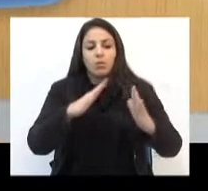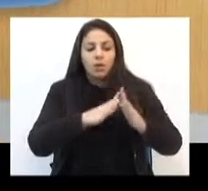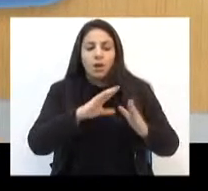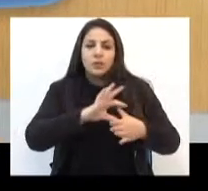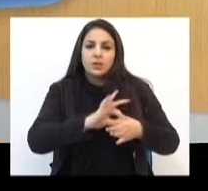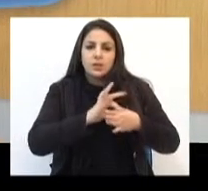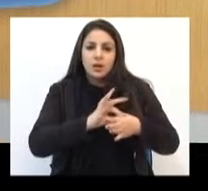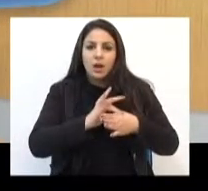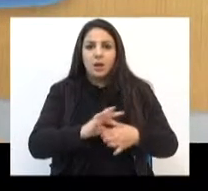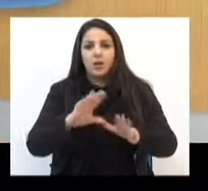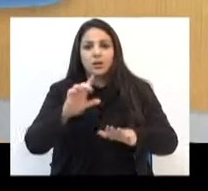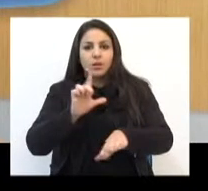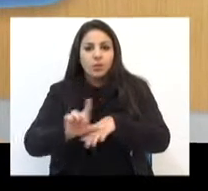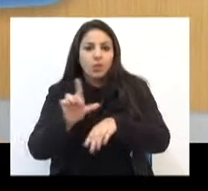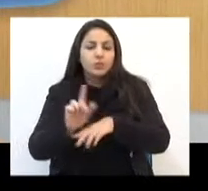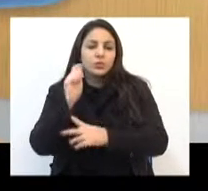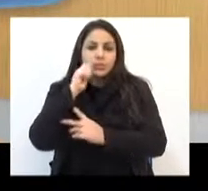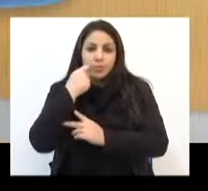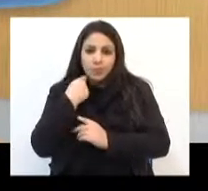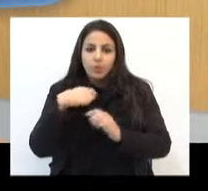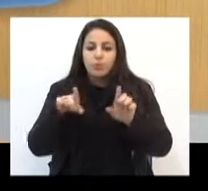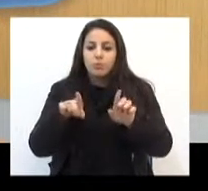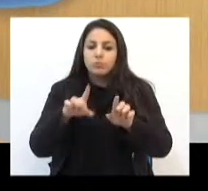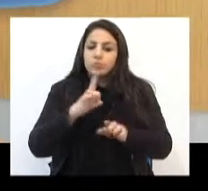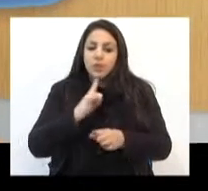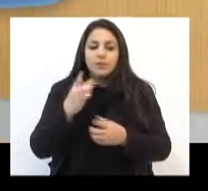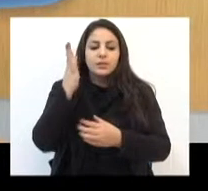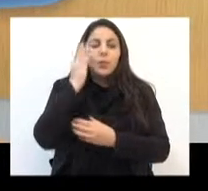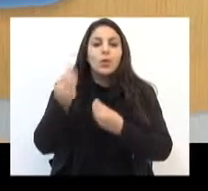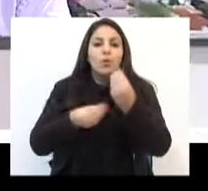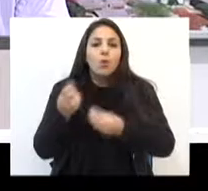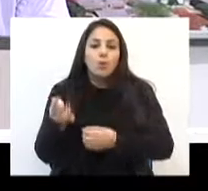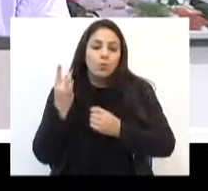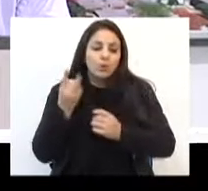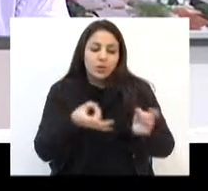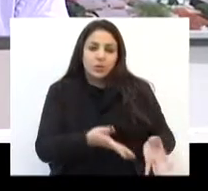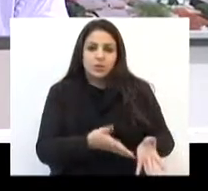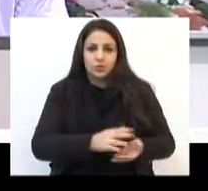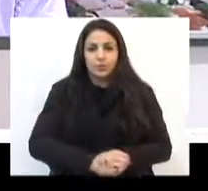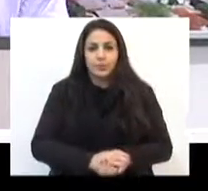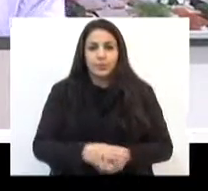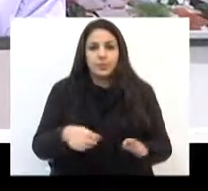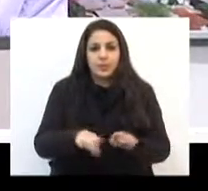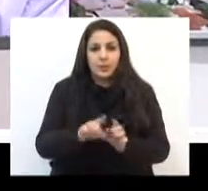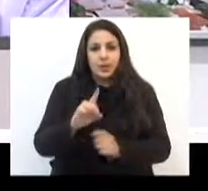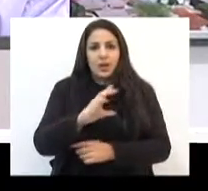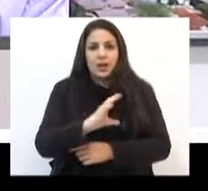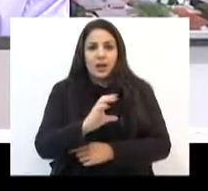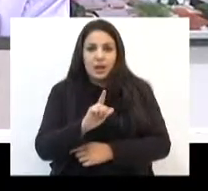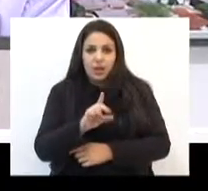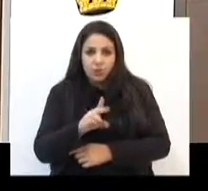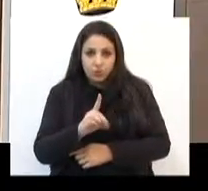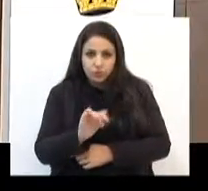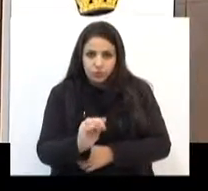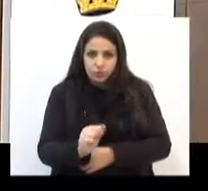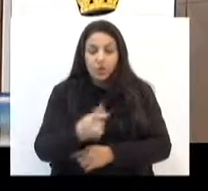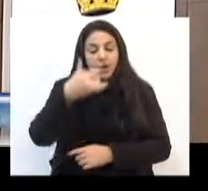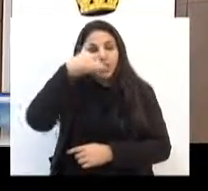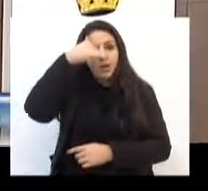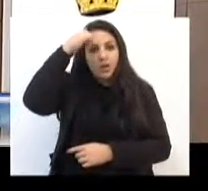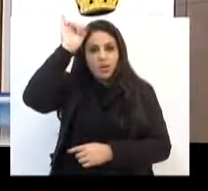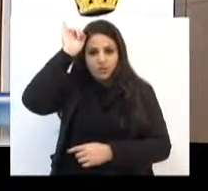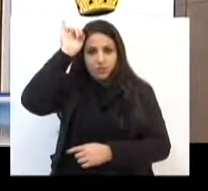que institui o Programa de Tratamento e Reciclagem de Óleo e Gorduras de Origem Animal ou Vegetal.